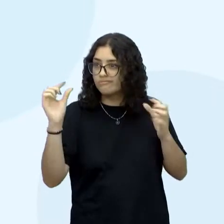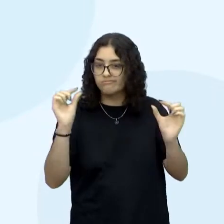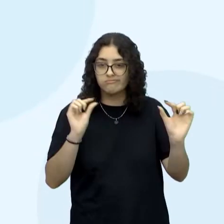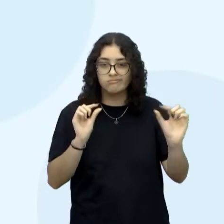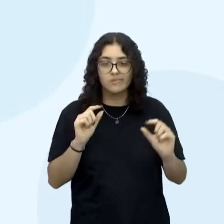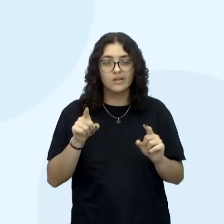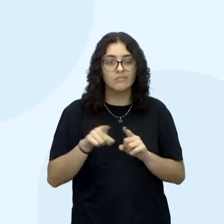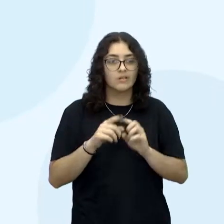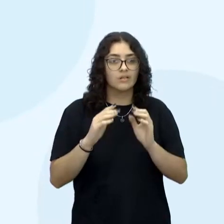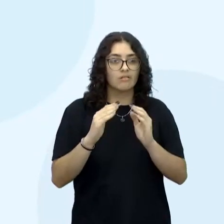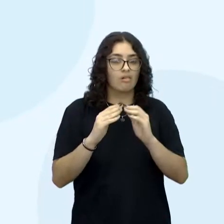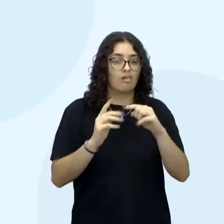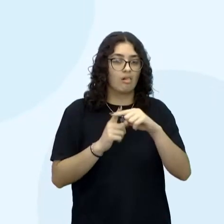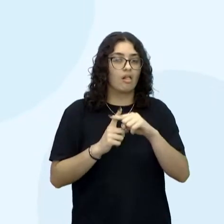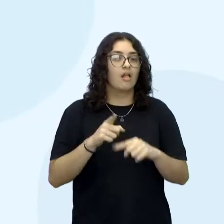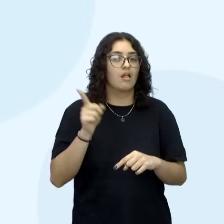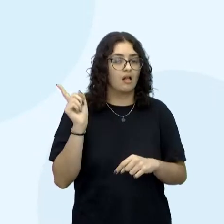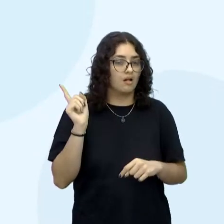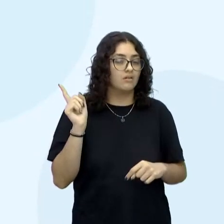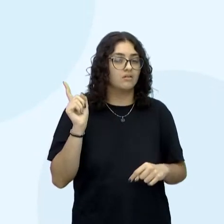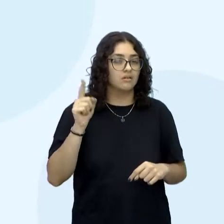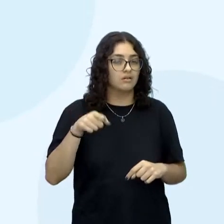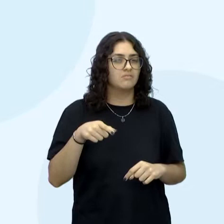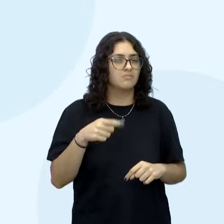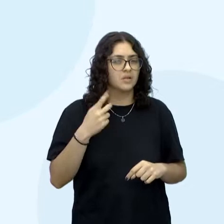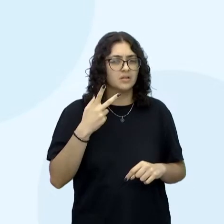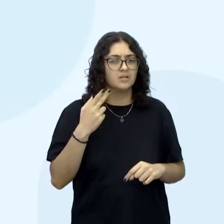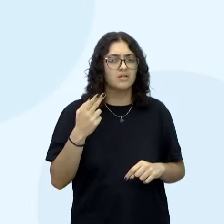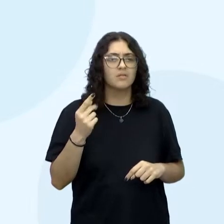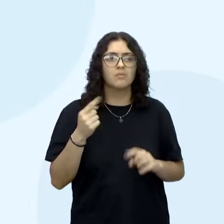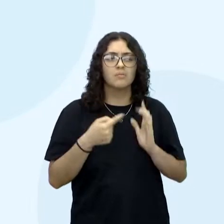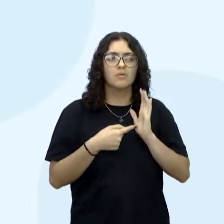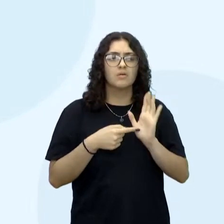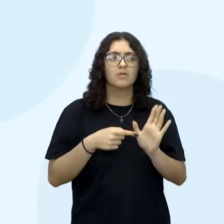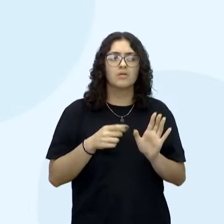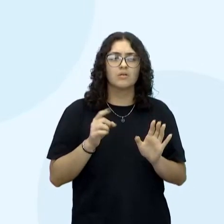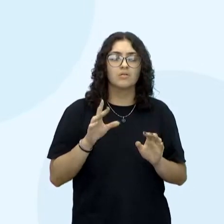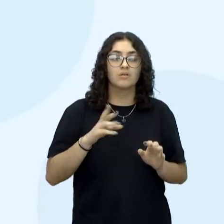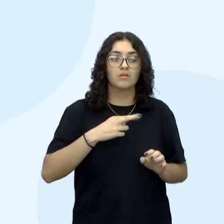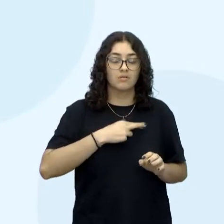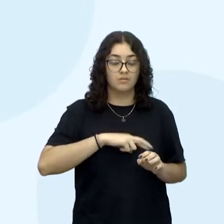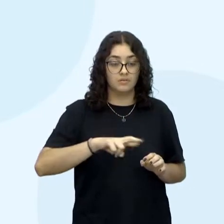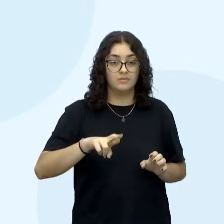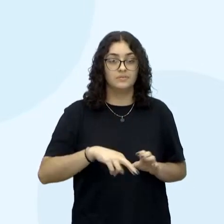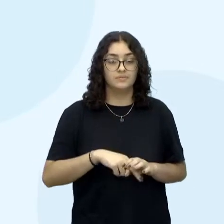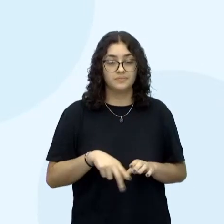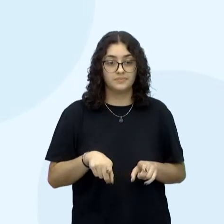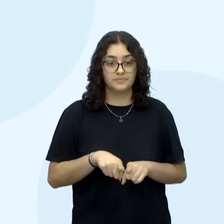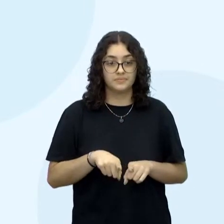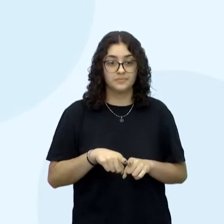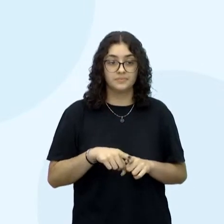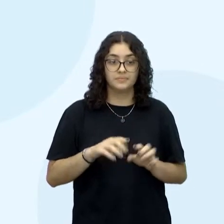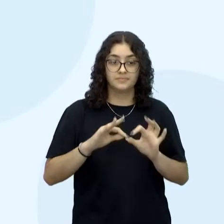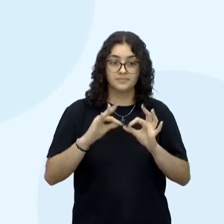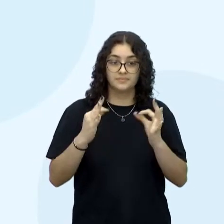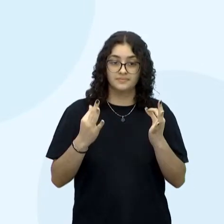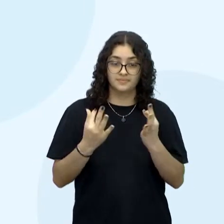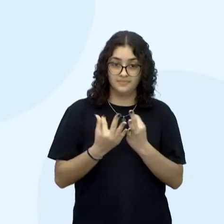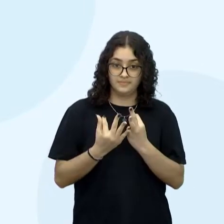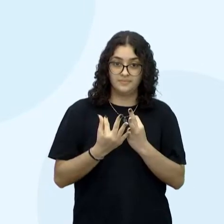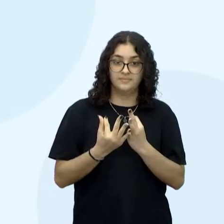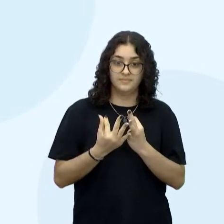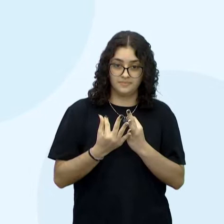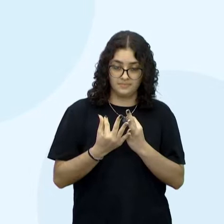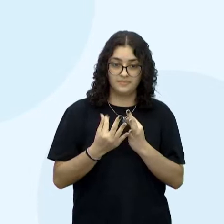igrejinha ela é bem emblemática porque está mostrando a questão da religiosidade. Uma família sertaneja, é a minha resenha,